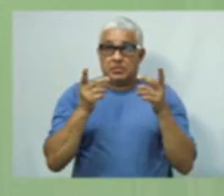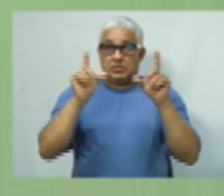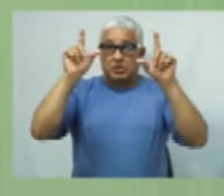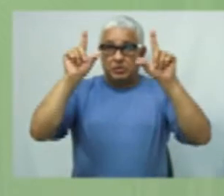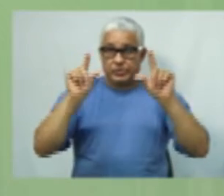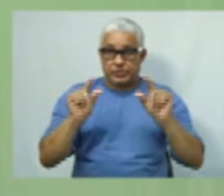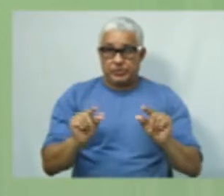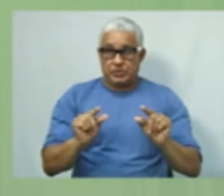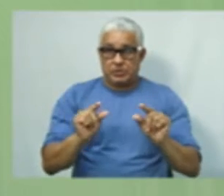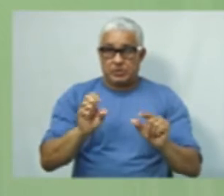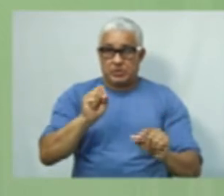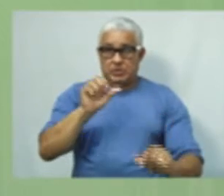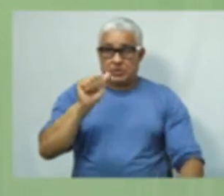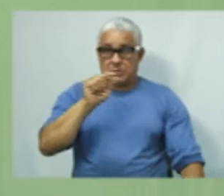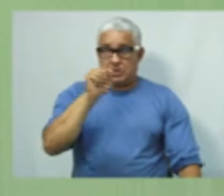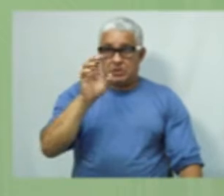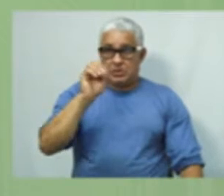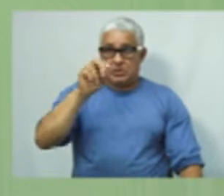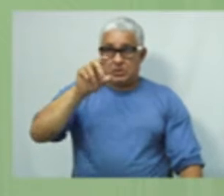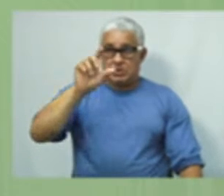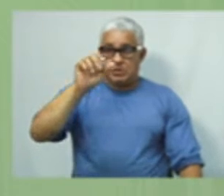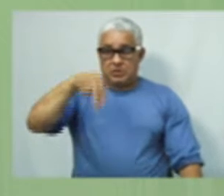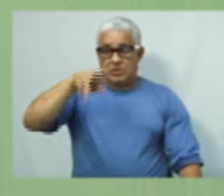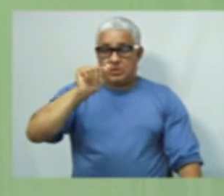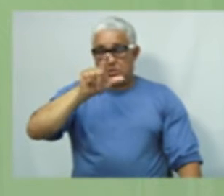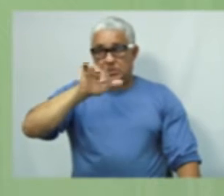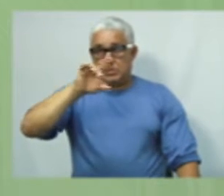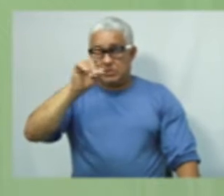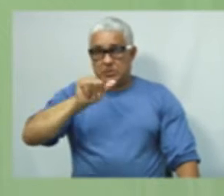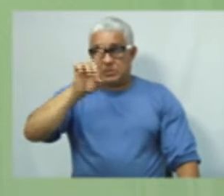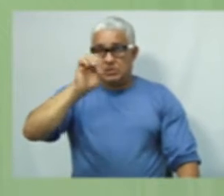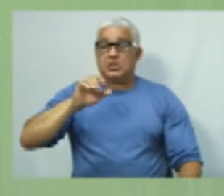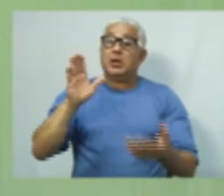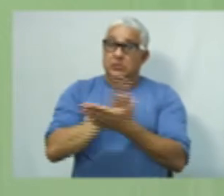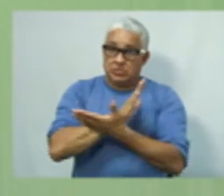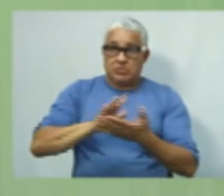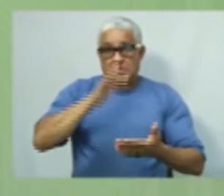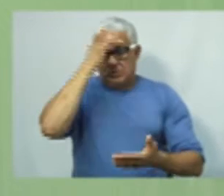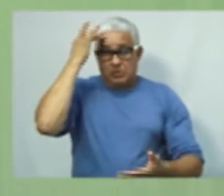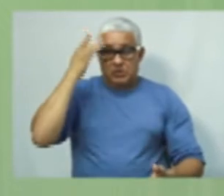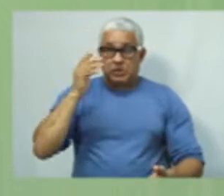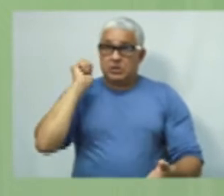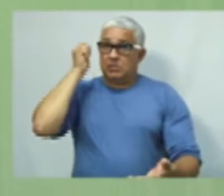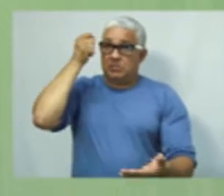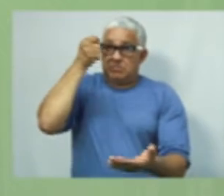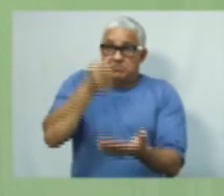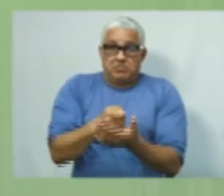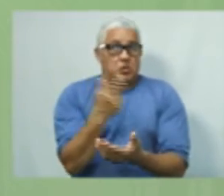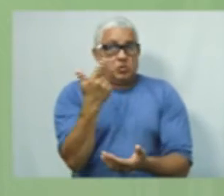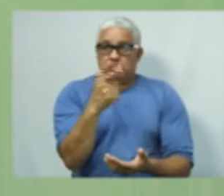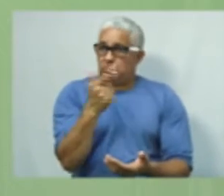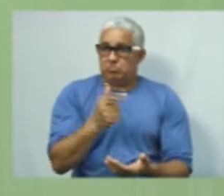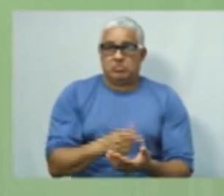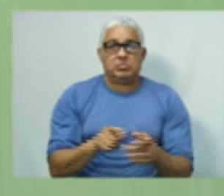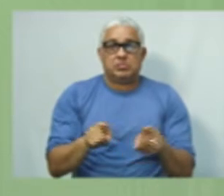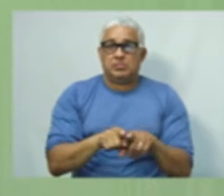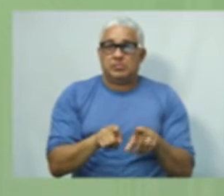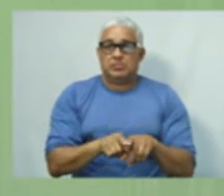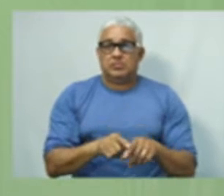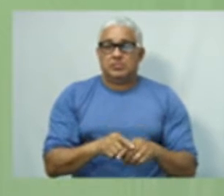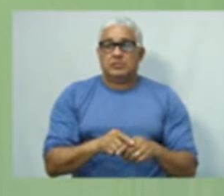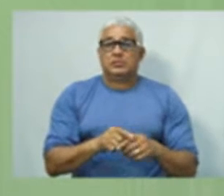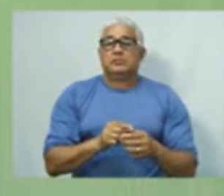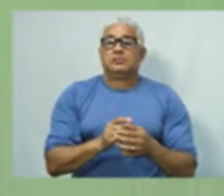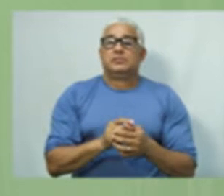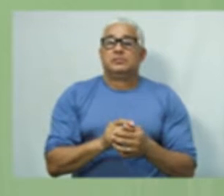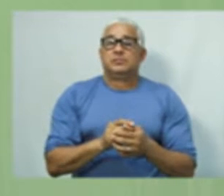aqui à sazonalidade, crescimento de inadimplência, né, tem que ser bem avaliado, aumento das